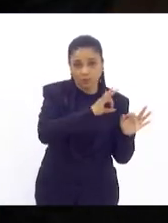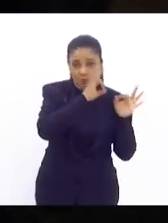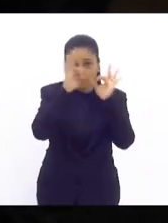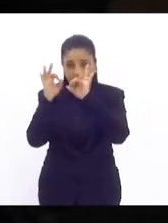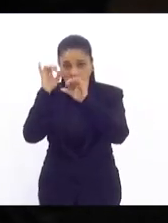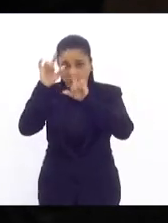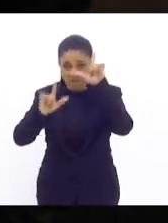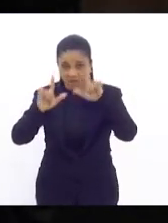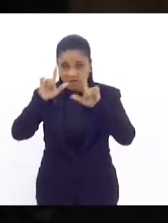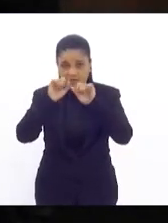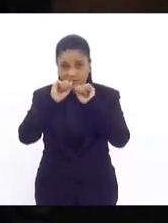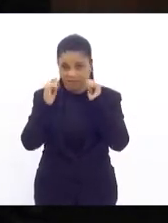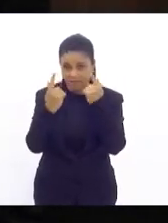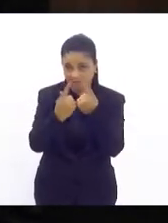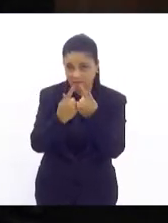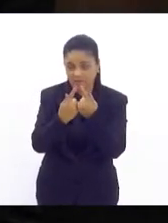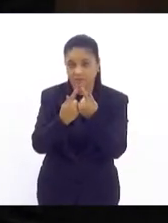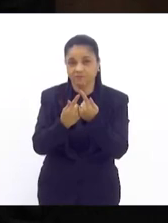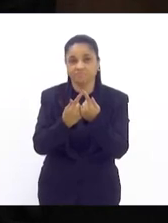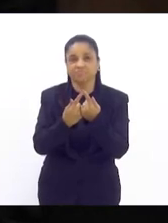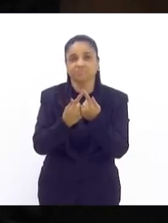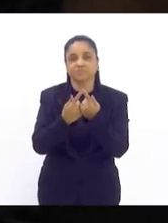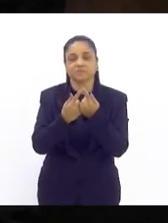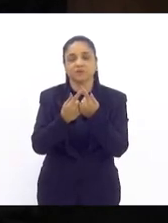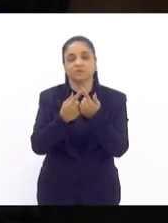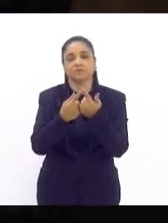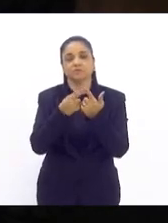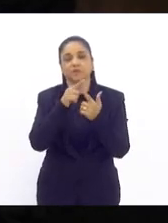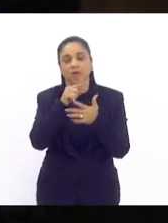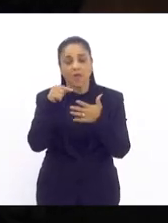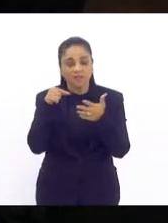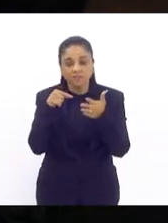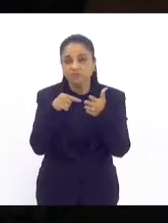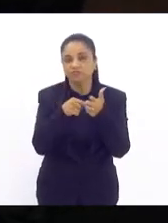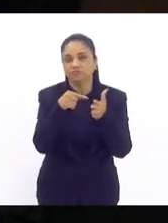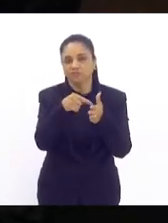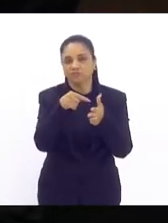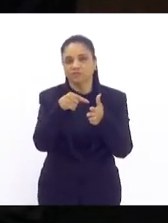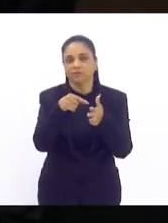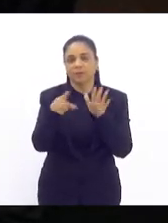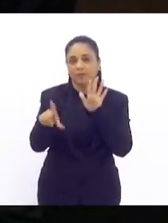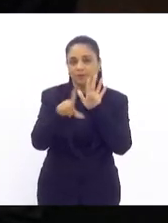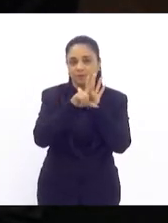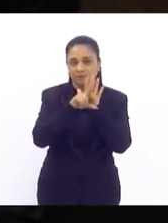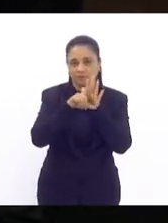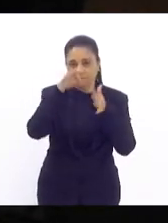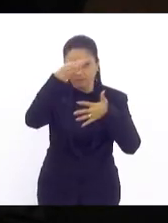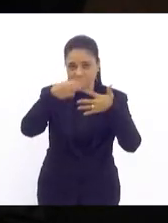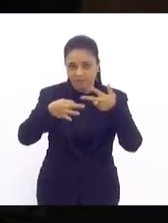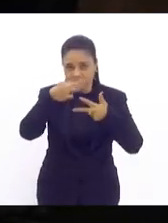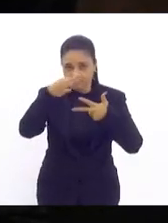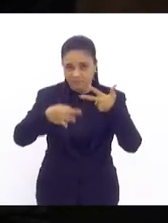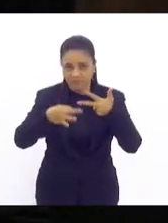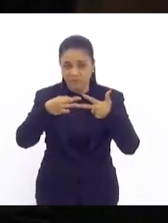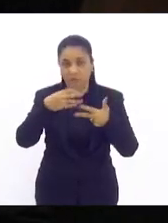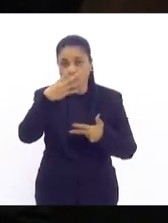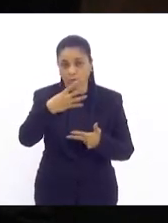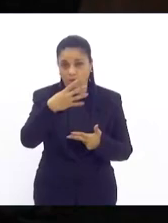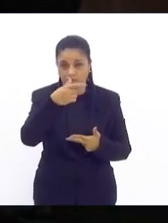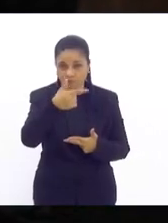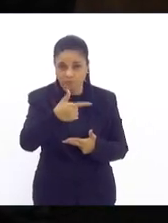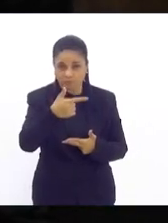na TV alerj essa indicação Legislativa Presidente 42 barra 2023